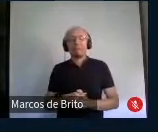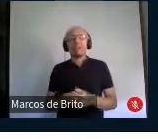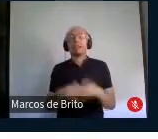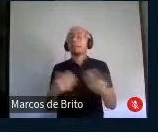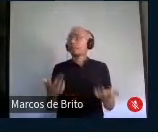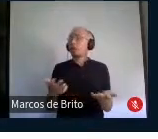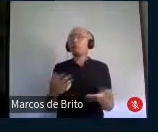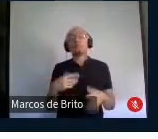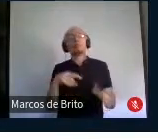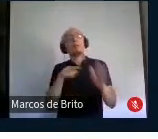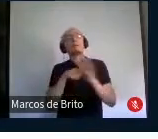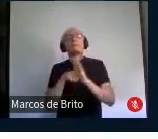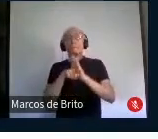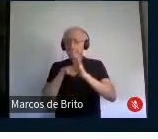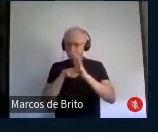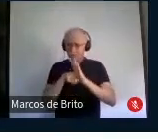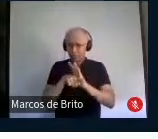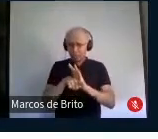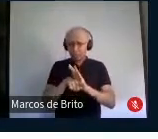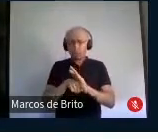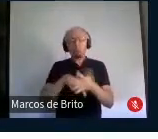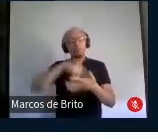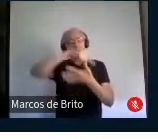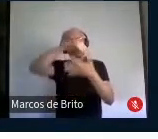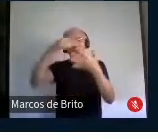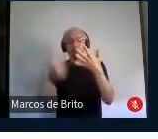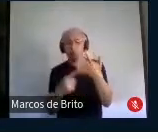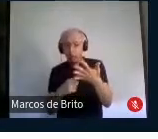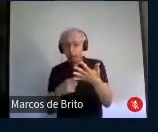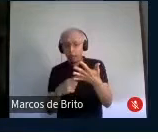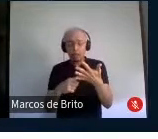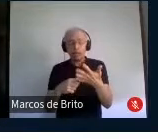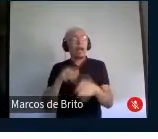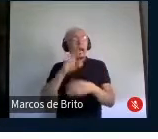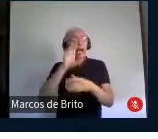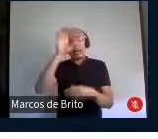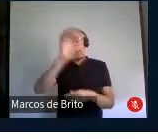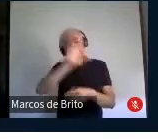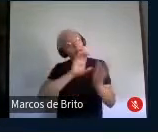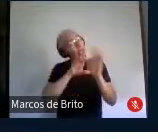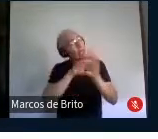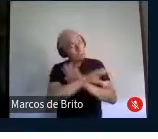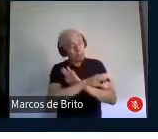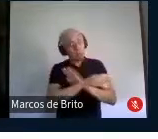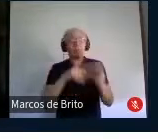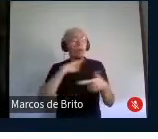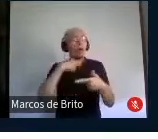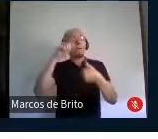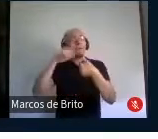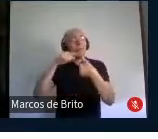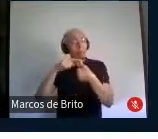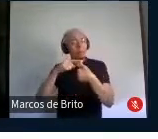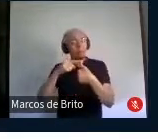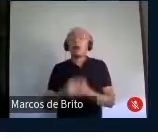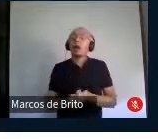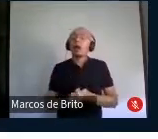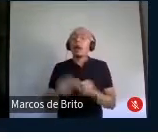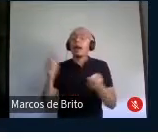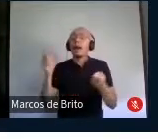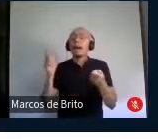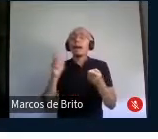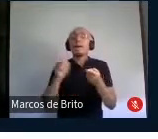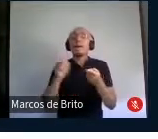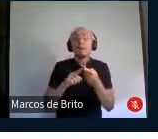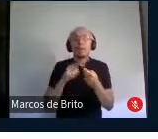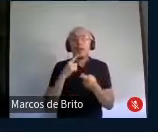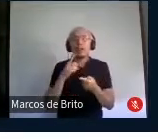Então, a dissertação ela foi dividida em cinco capítulos. O primeiro capítulo, eu chamo ele de Vem